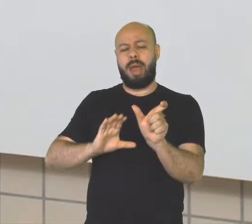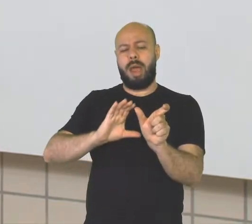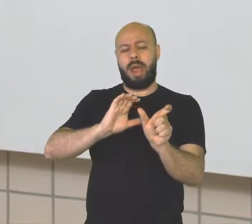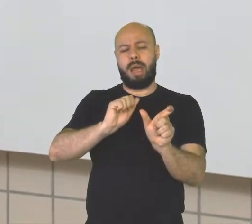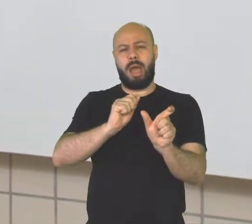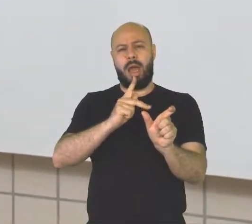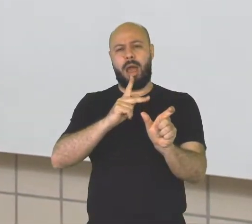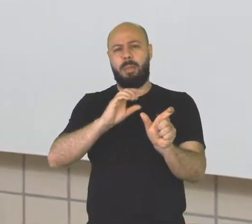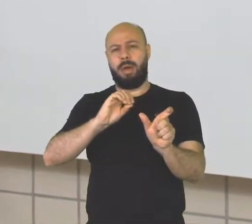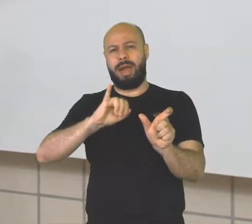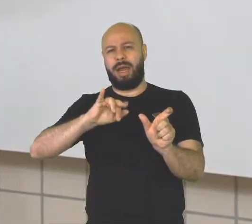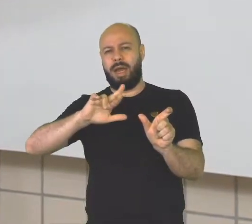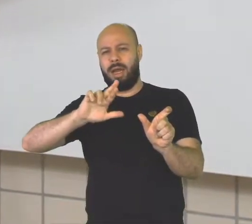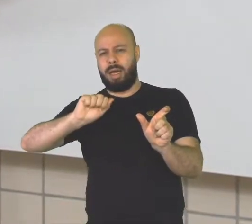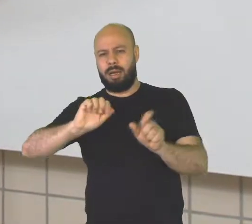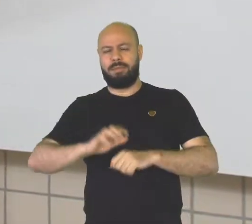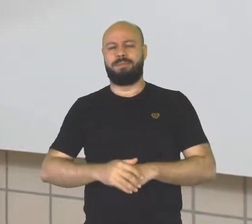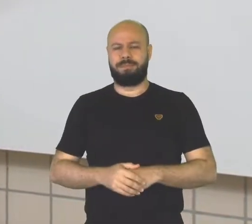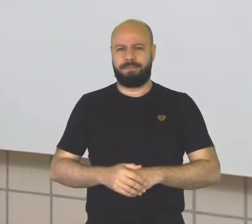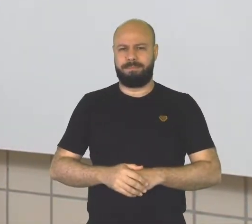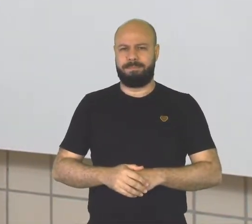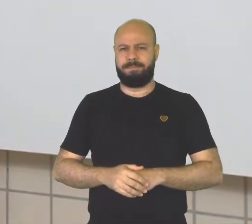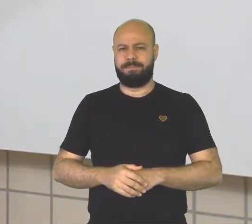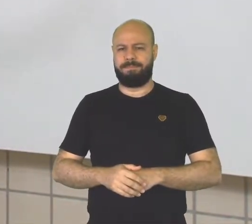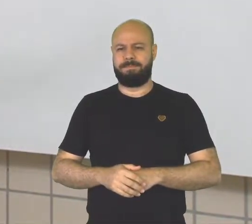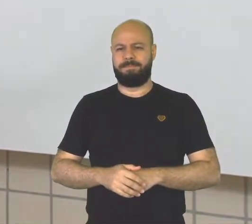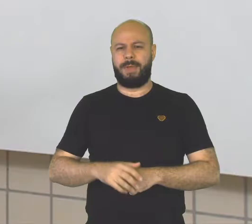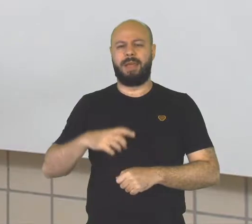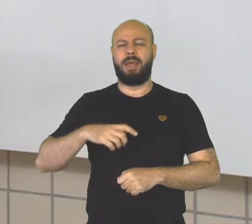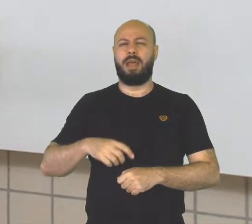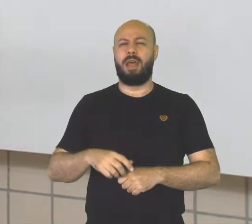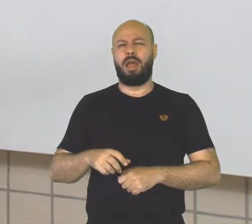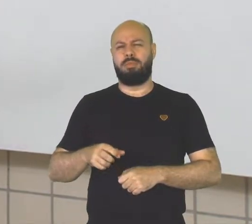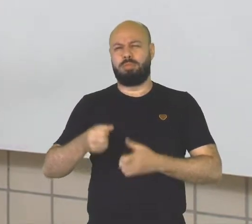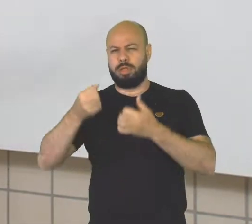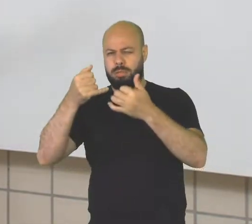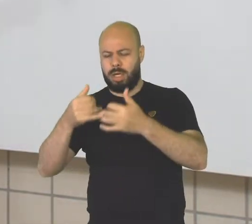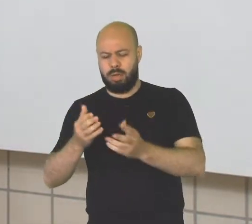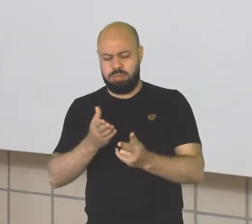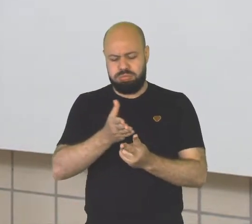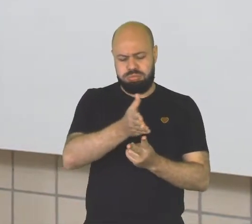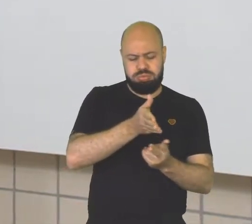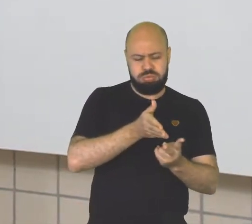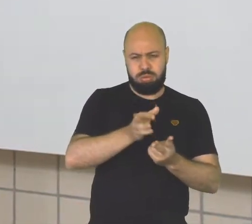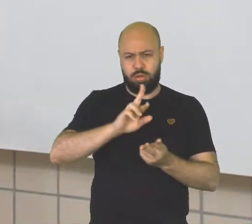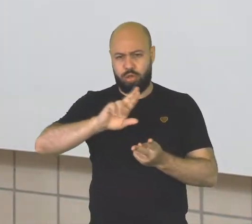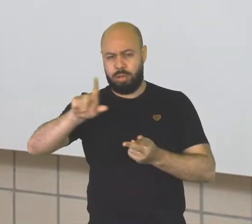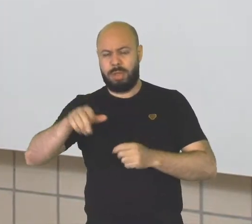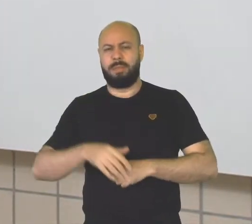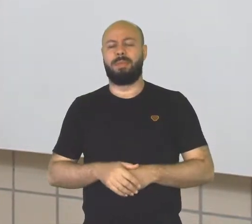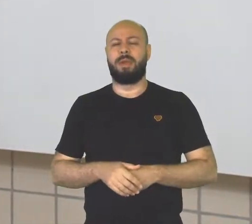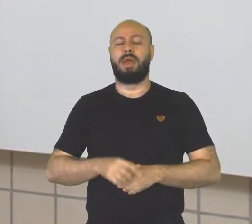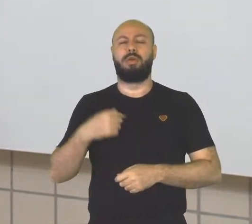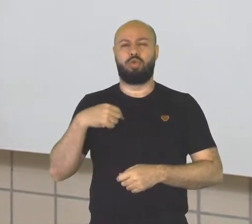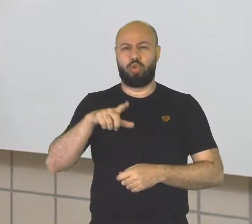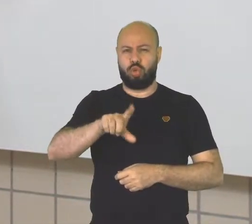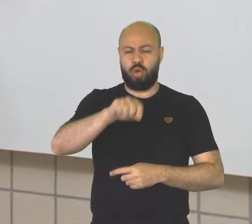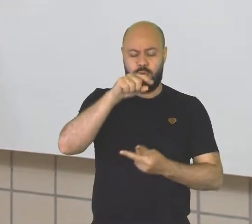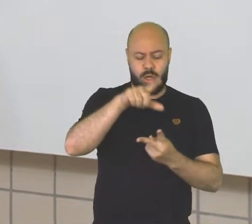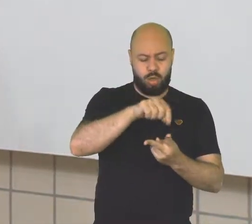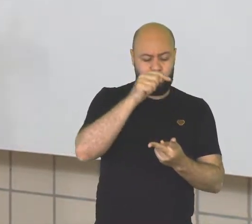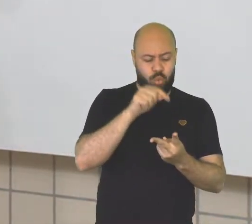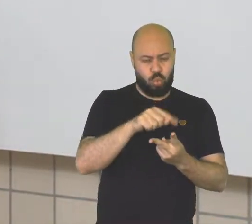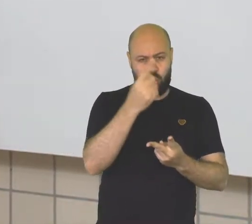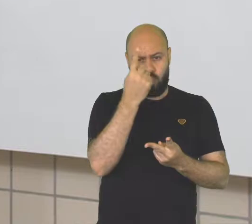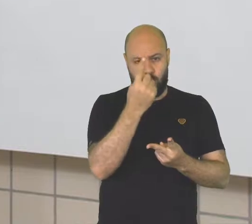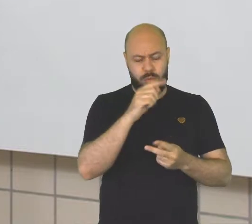Nós temos dois termos, duas vertentes que falam sobre isso. O professor escolheu somente uma aqui para vocês,